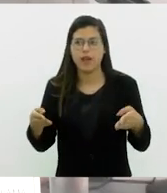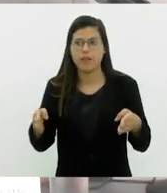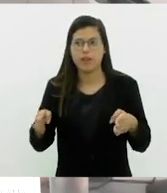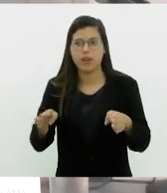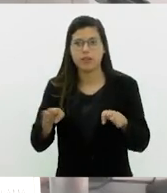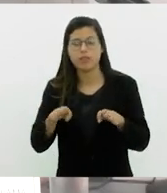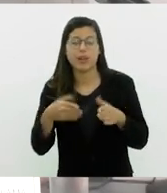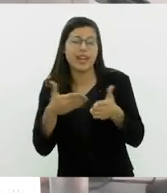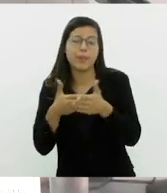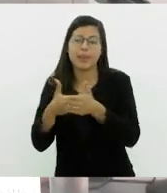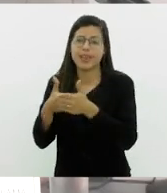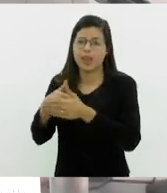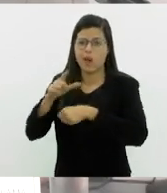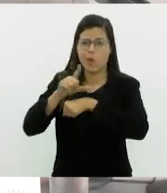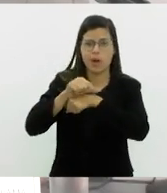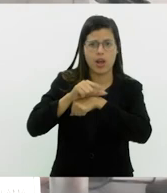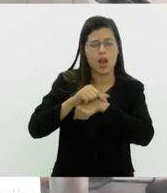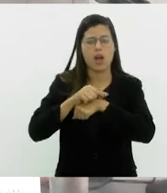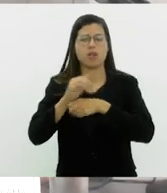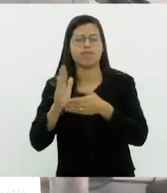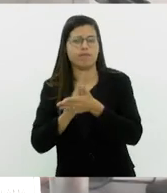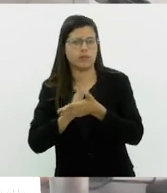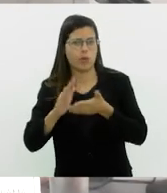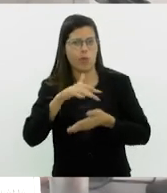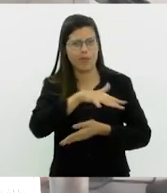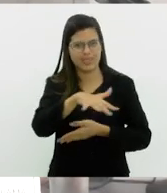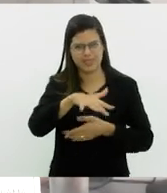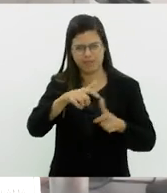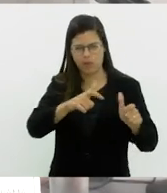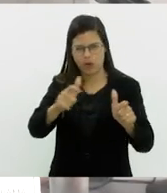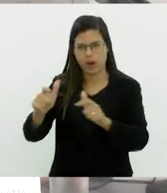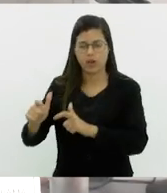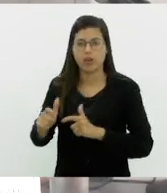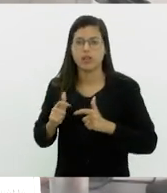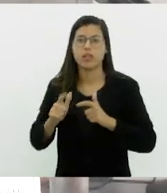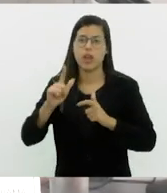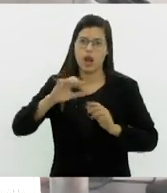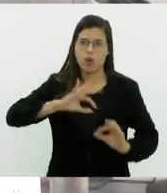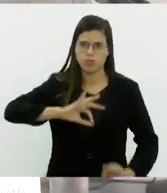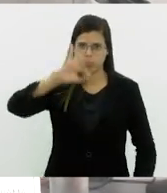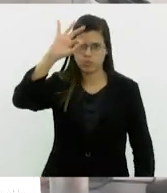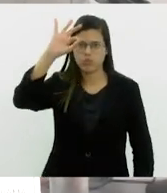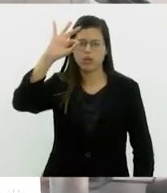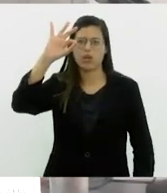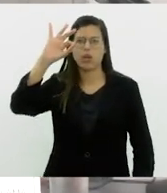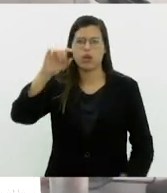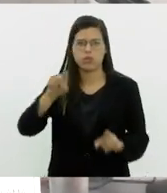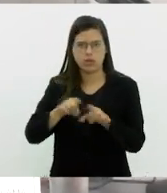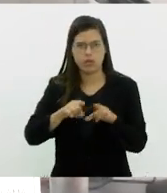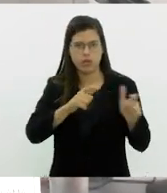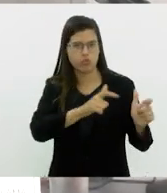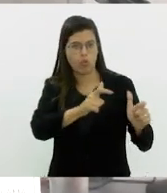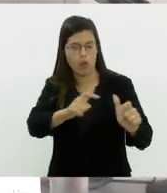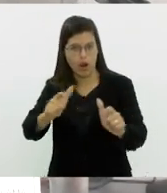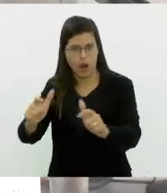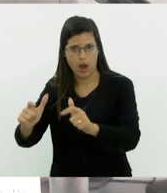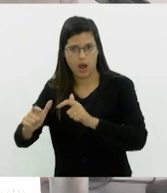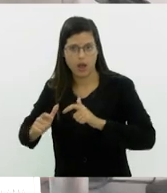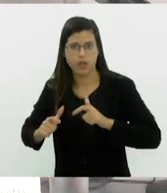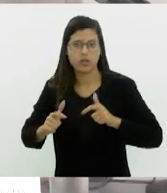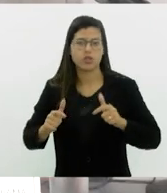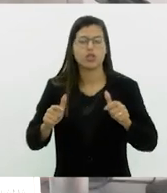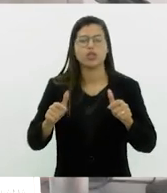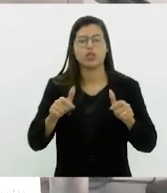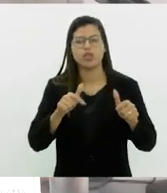alguns horários, de algumas áreas. Então, basicamente, era isso. Altura, itinerário,